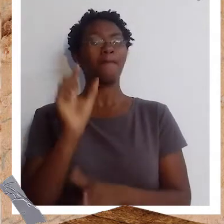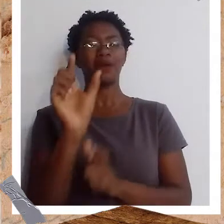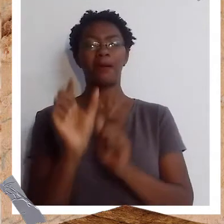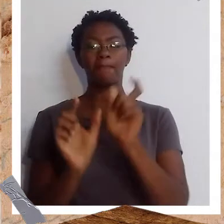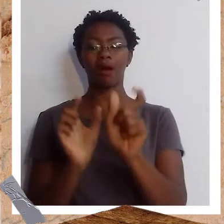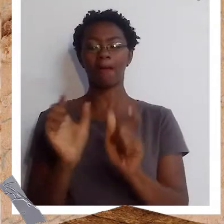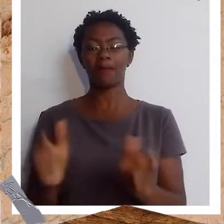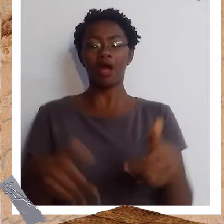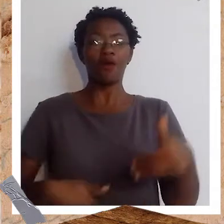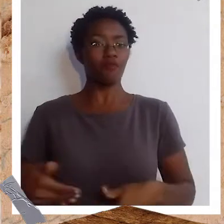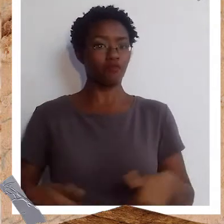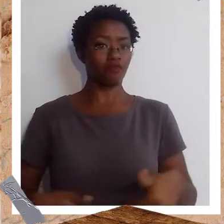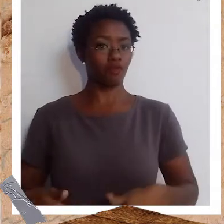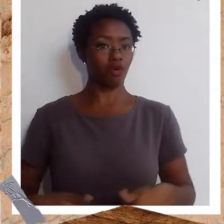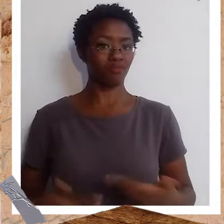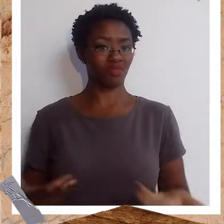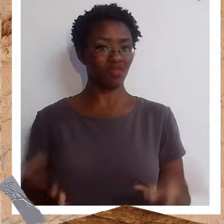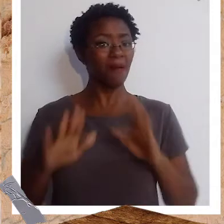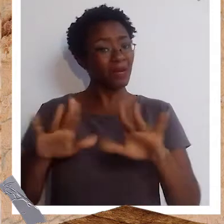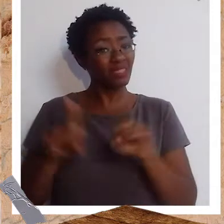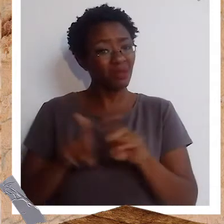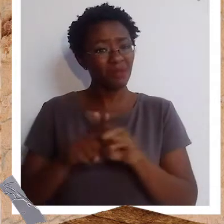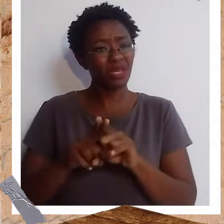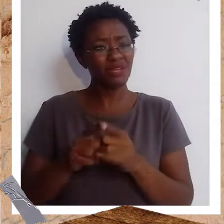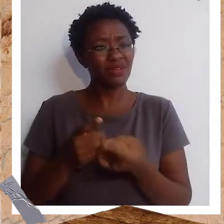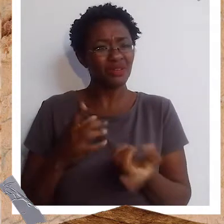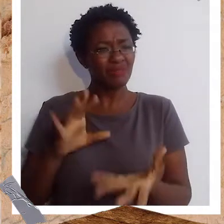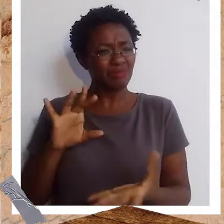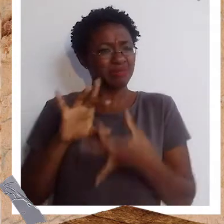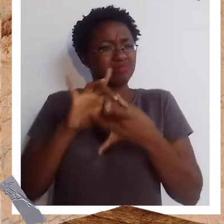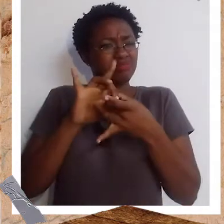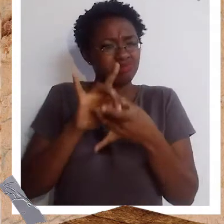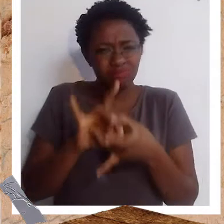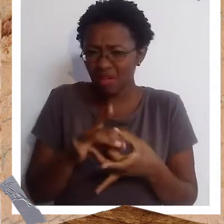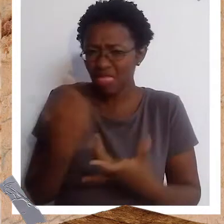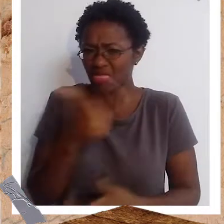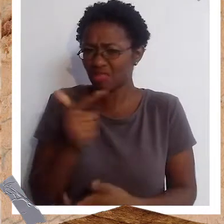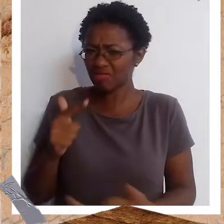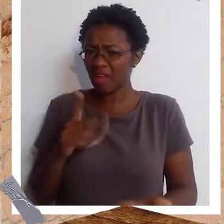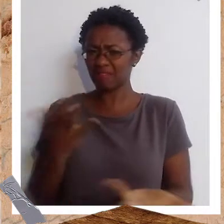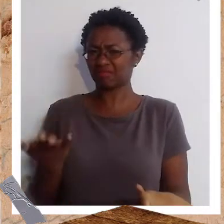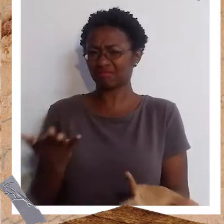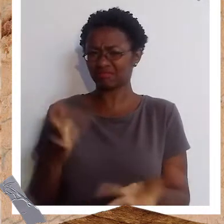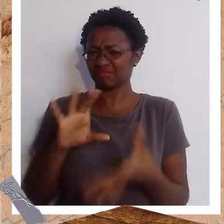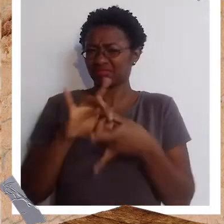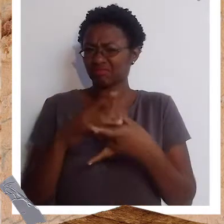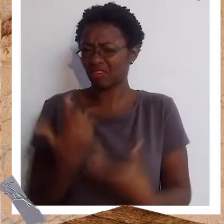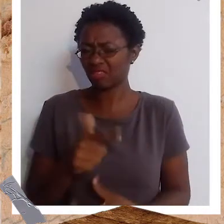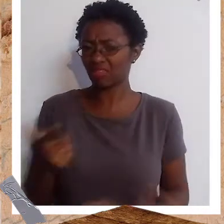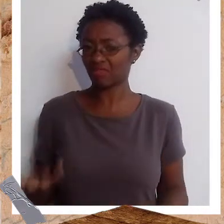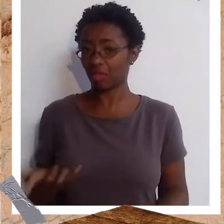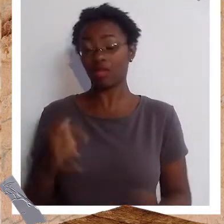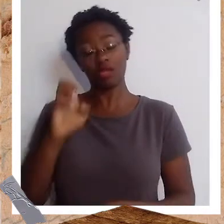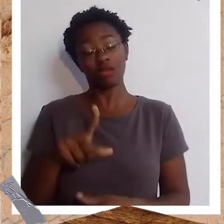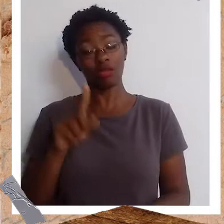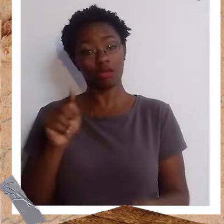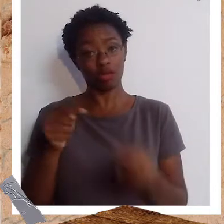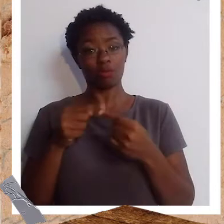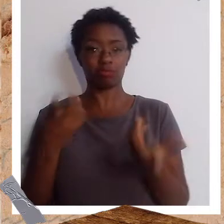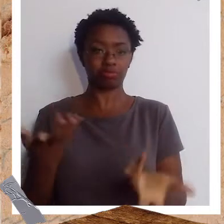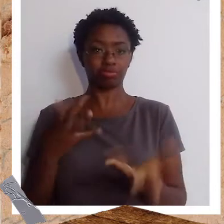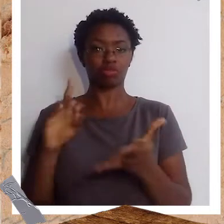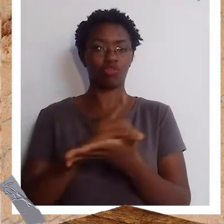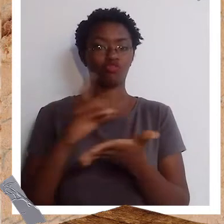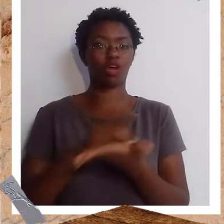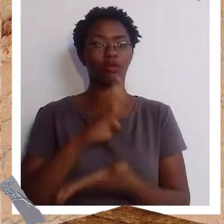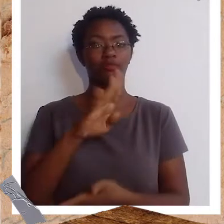Fome, porque não foi esse o título que a autora deu, mas também porque não tem relação com o conteúdo do livro. Então, esse é um indício, né? O Diário de Bitita,